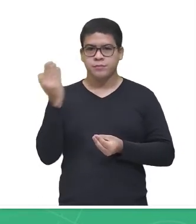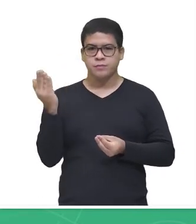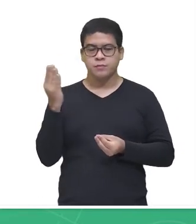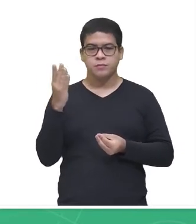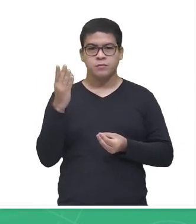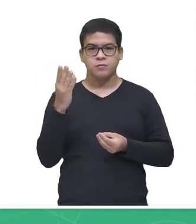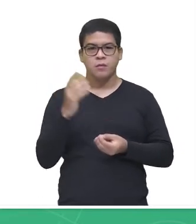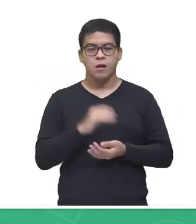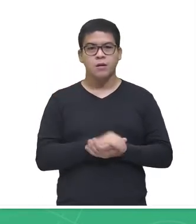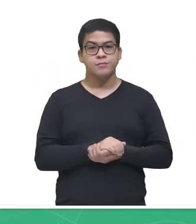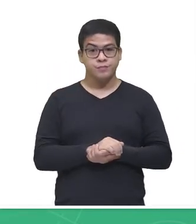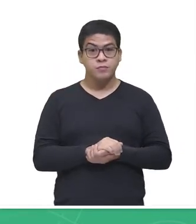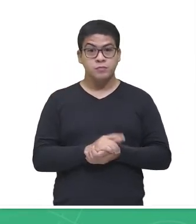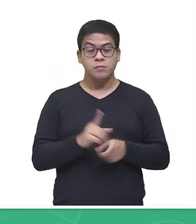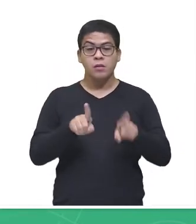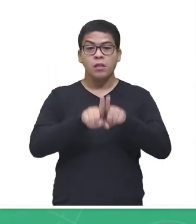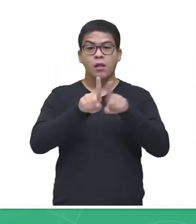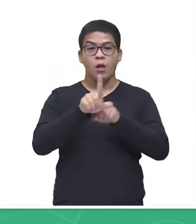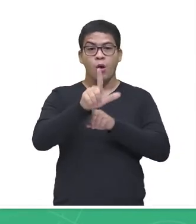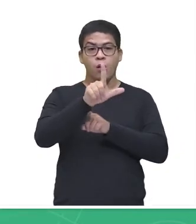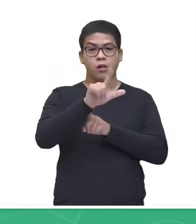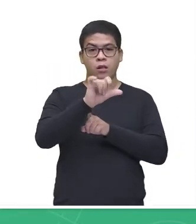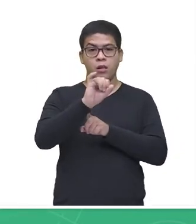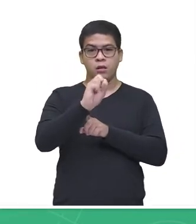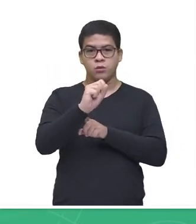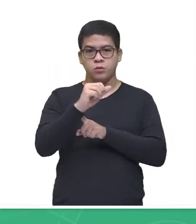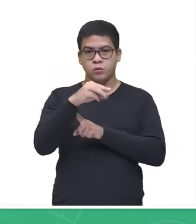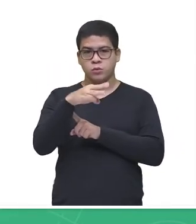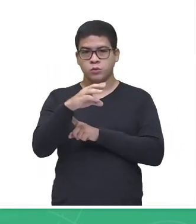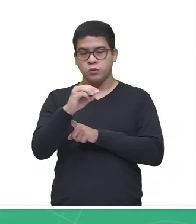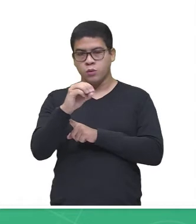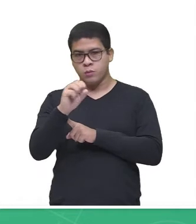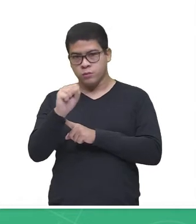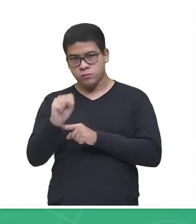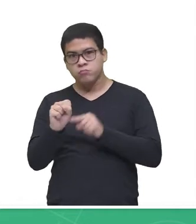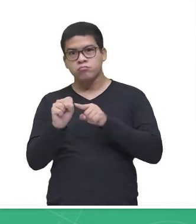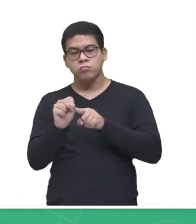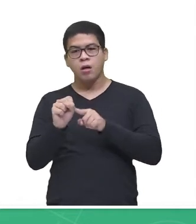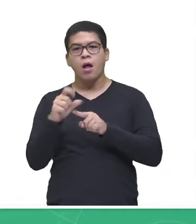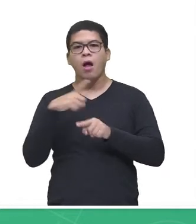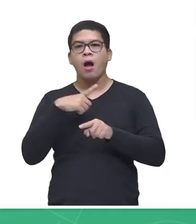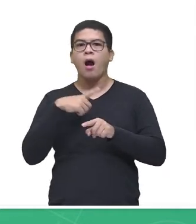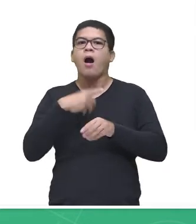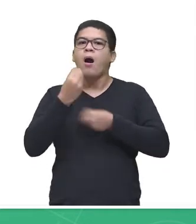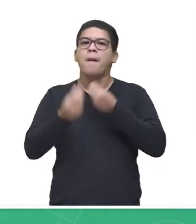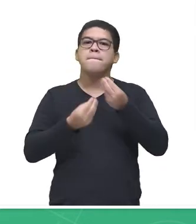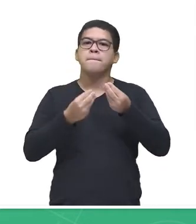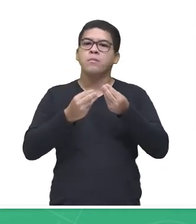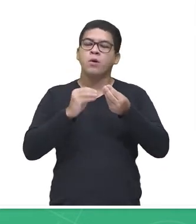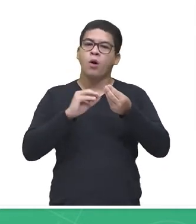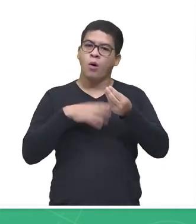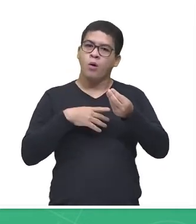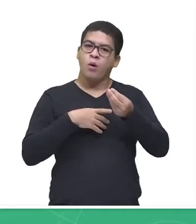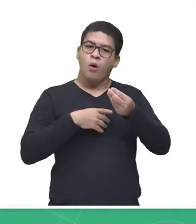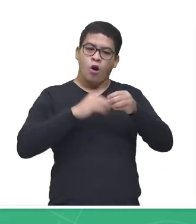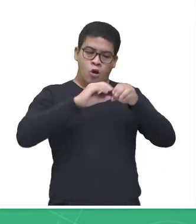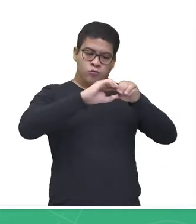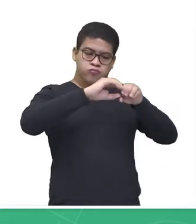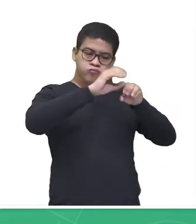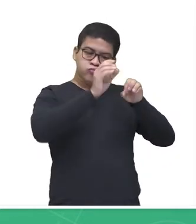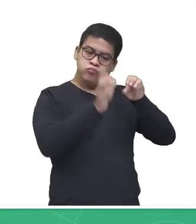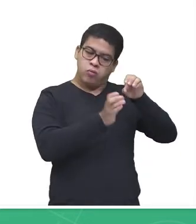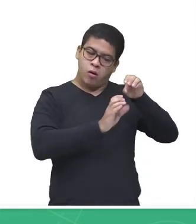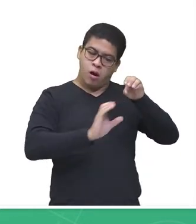Temos ainda os lisossomos, que são originários do aparelho de Golgi, ou complexo de Golgi, né? Os